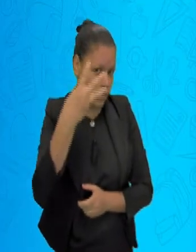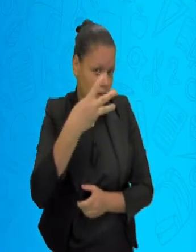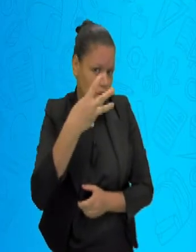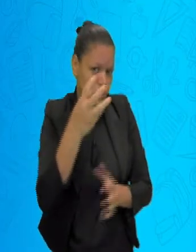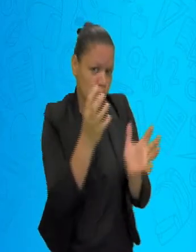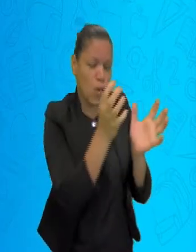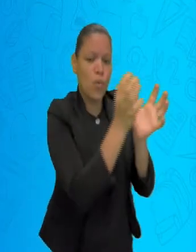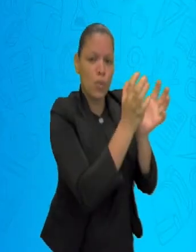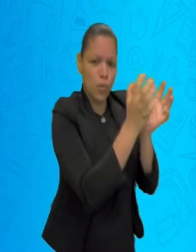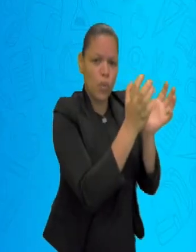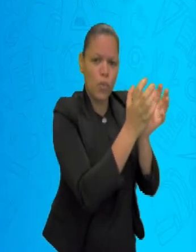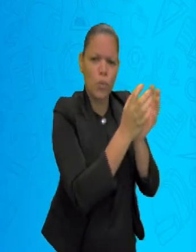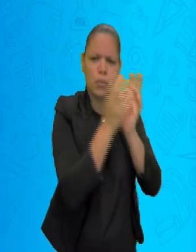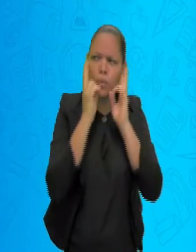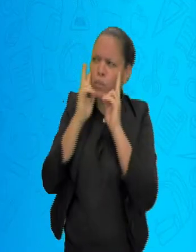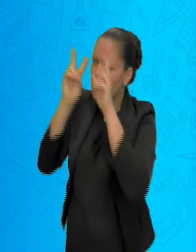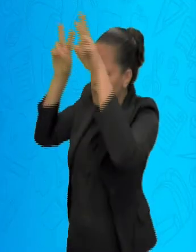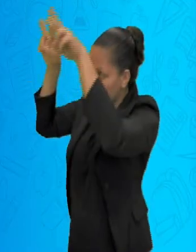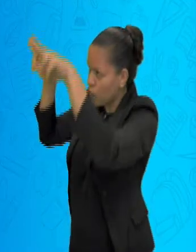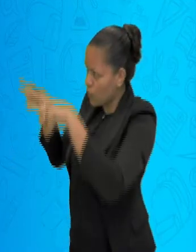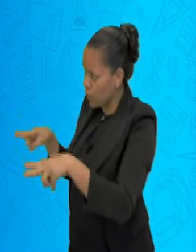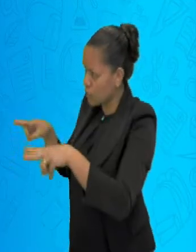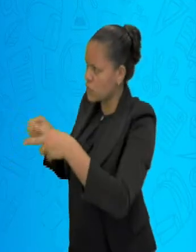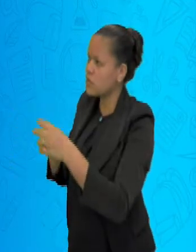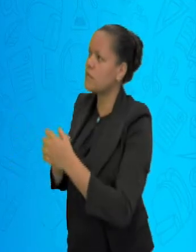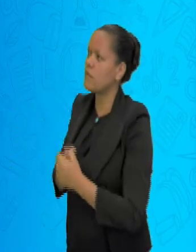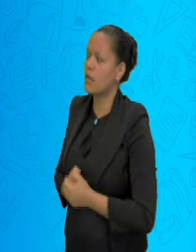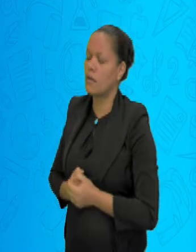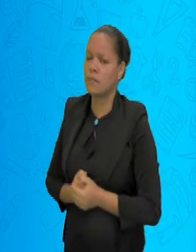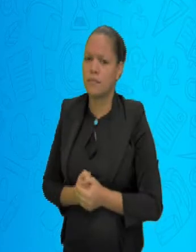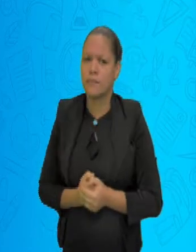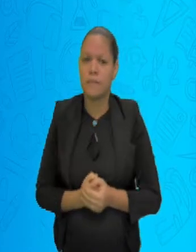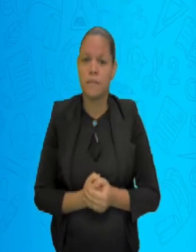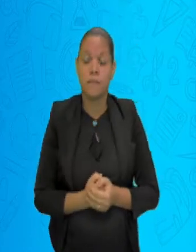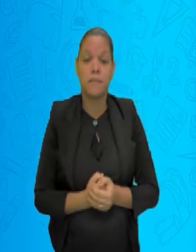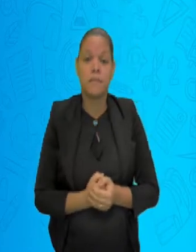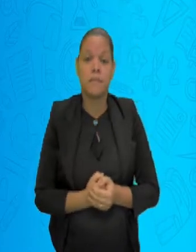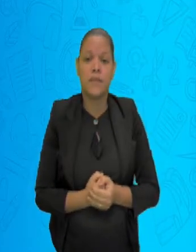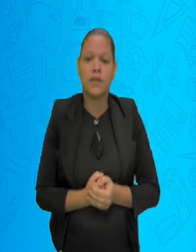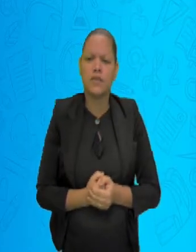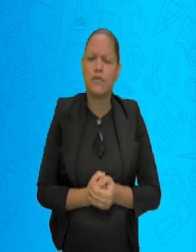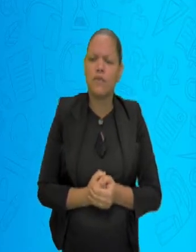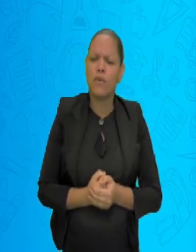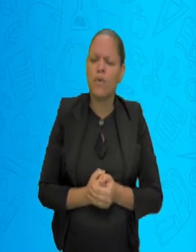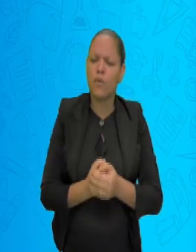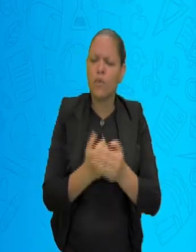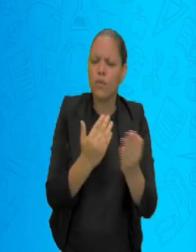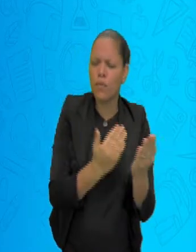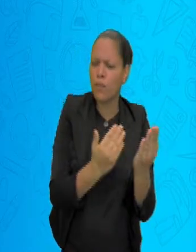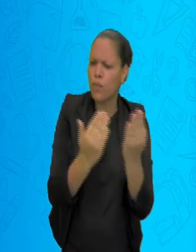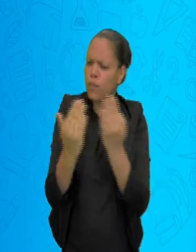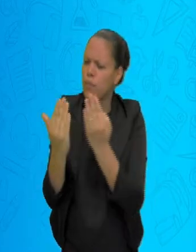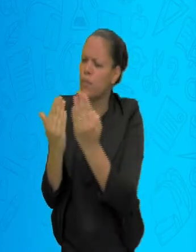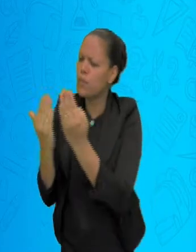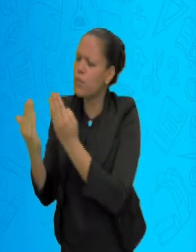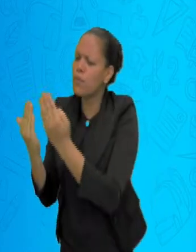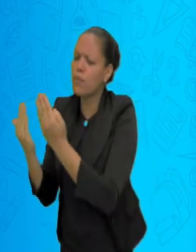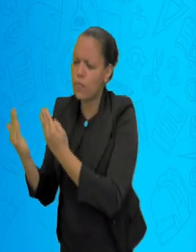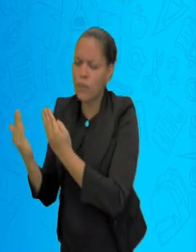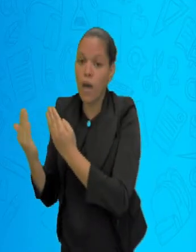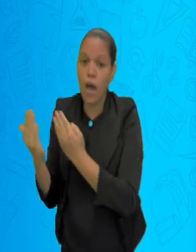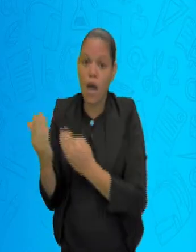ver quais são eles. Esses setores eles foram classificados em setor